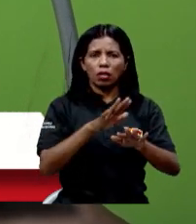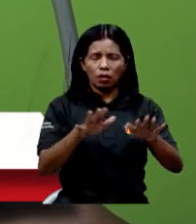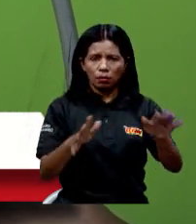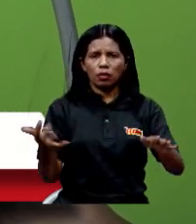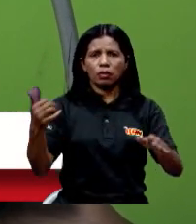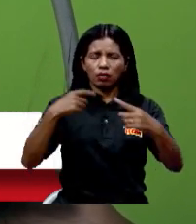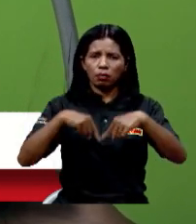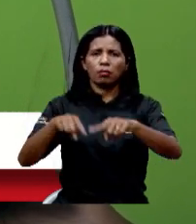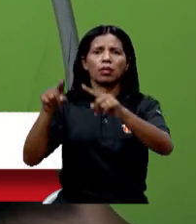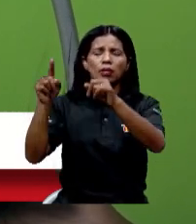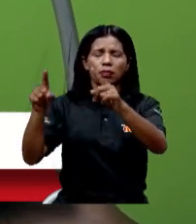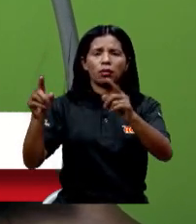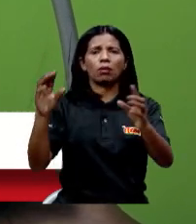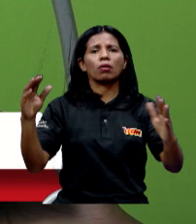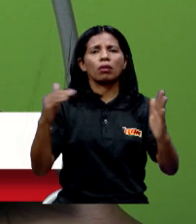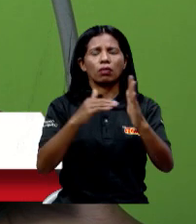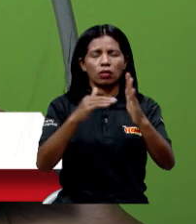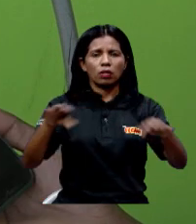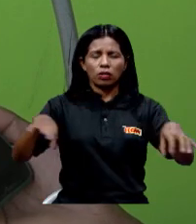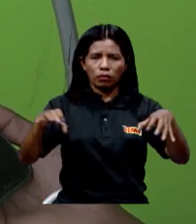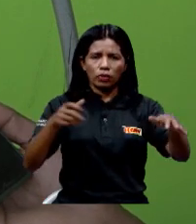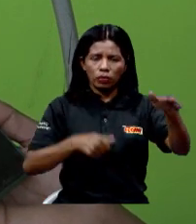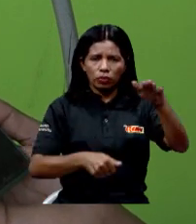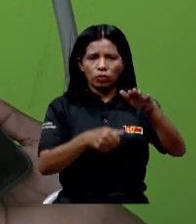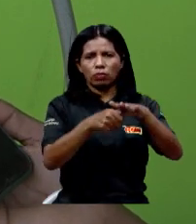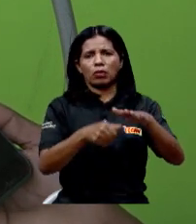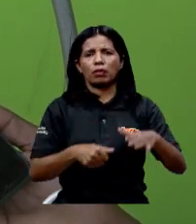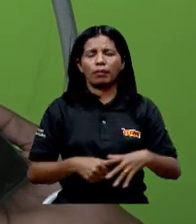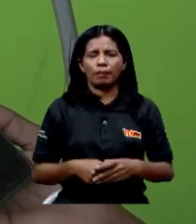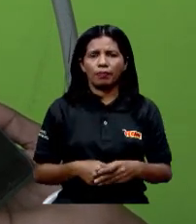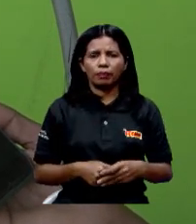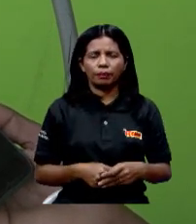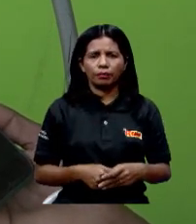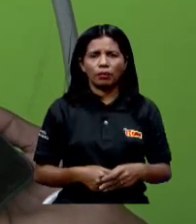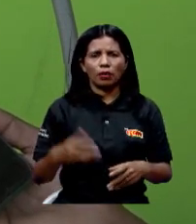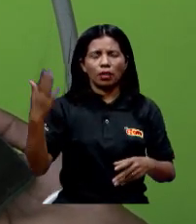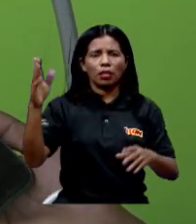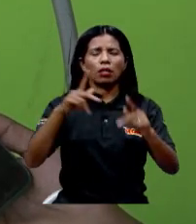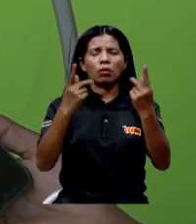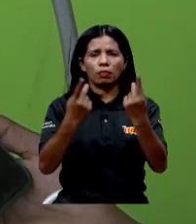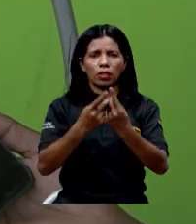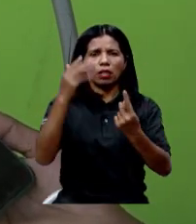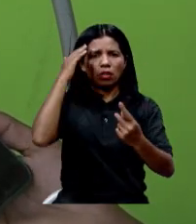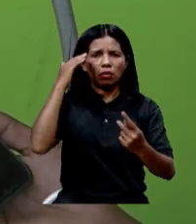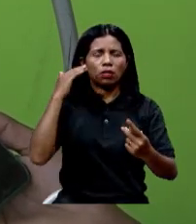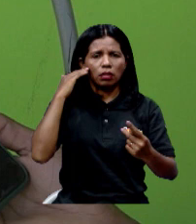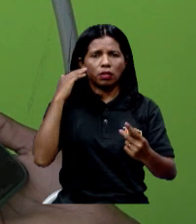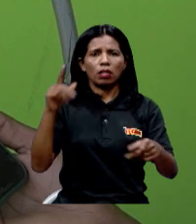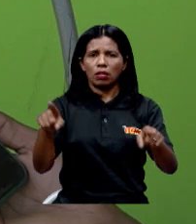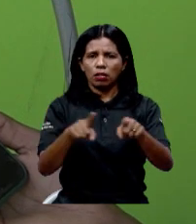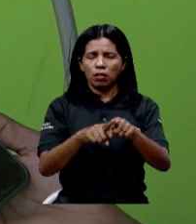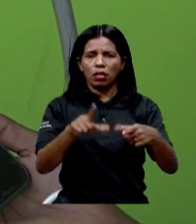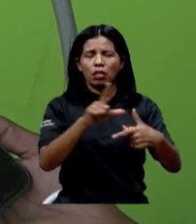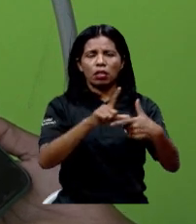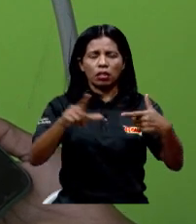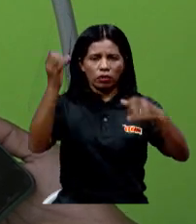né, cometa, vai, e trabalhador ilegal. Antes de, por exemplo, ter a bandeira da UIA, e a areia companhia coreana, e antes da UIA, linha de